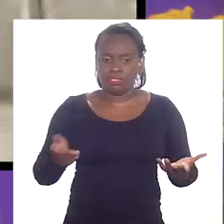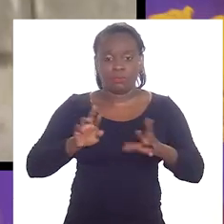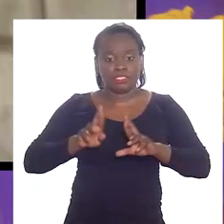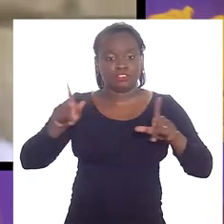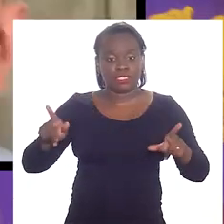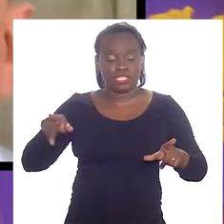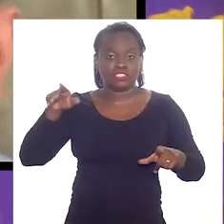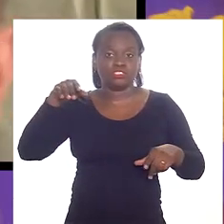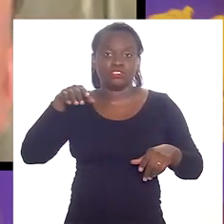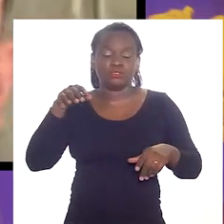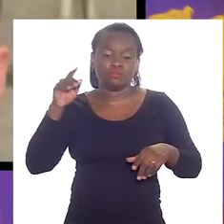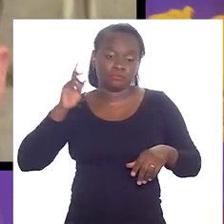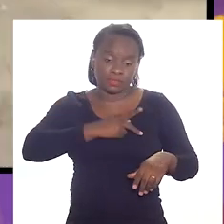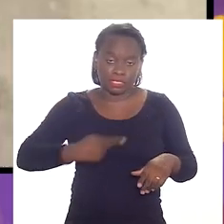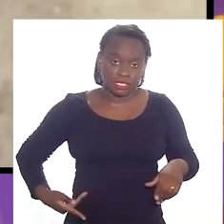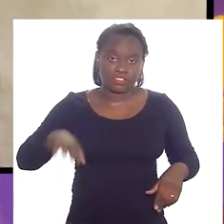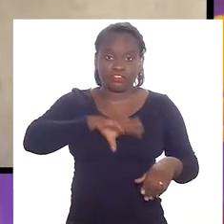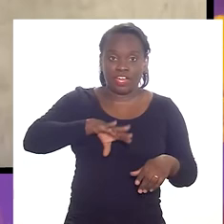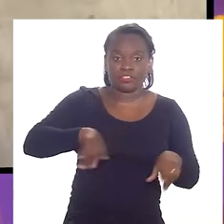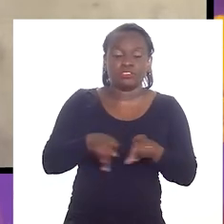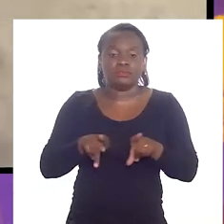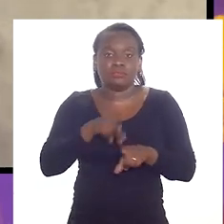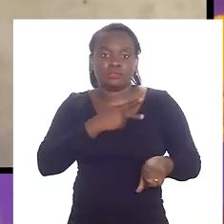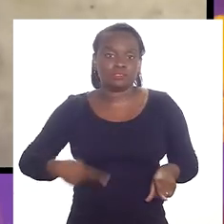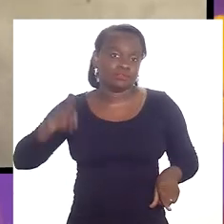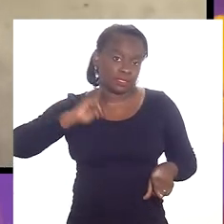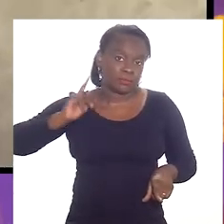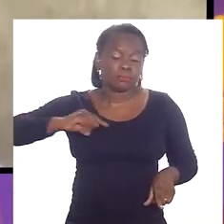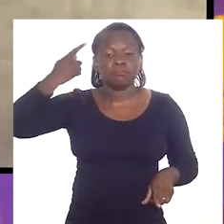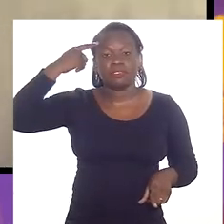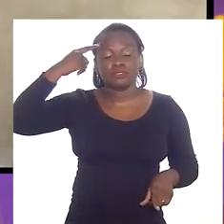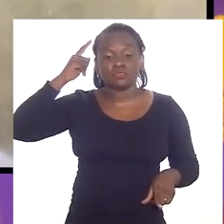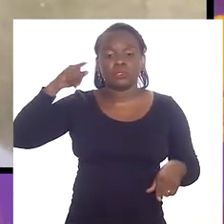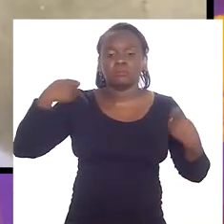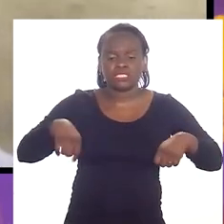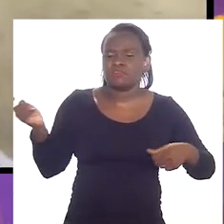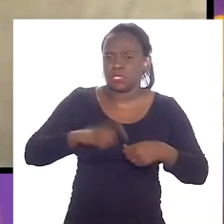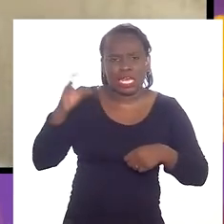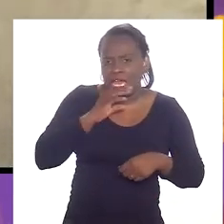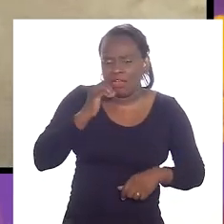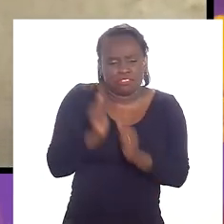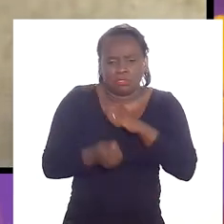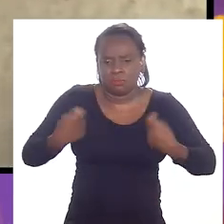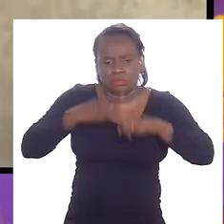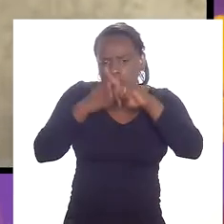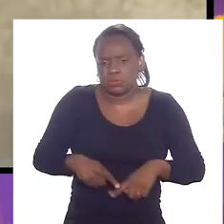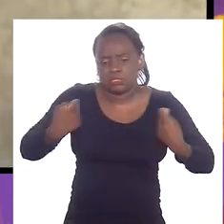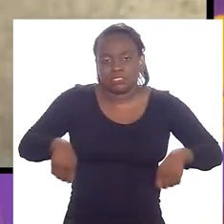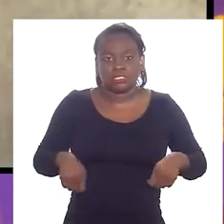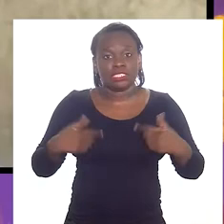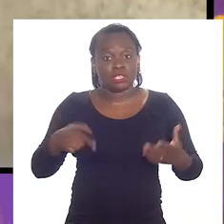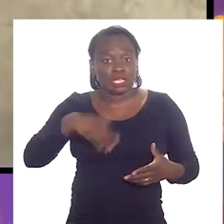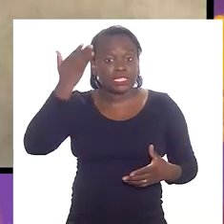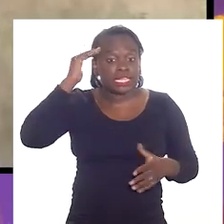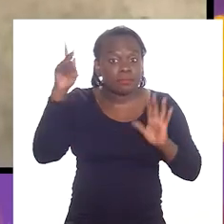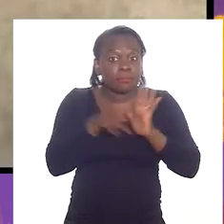Equador. Exatamente. Então, o que demonstra claramente que a preocupação que o Conselho Regional de Medicina aqui do Estado do Rio de Janeiro estava